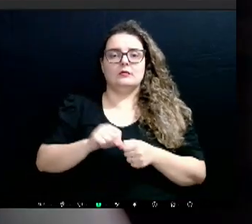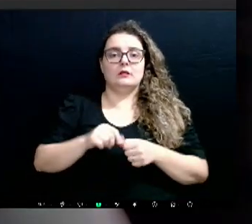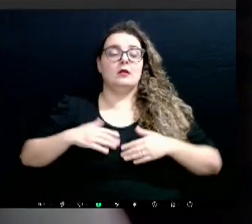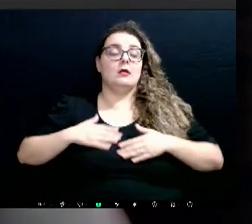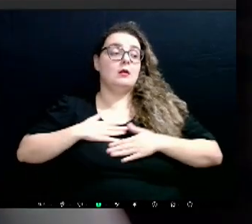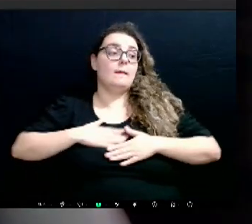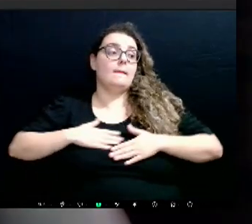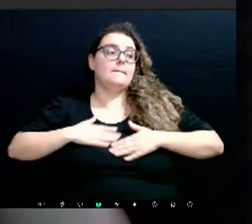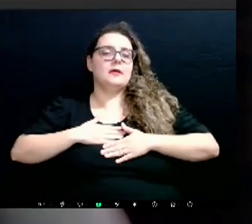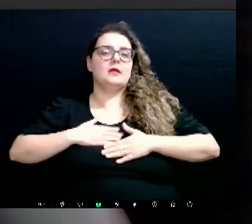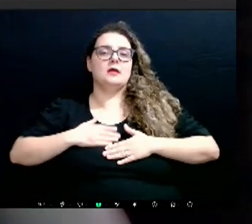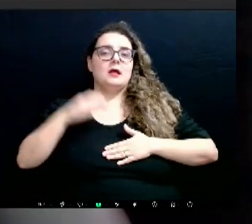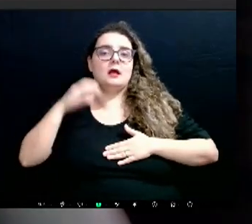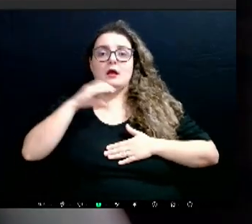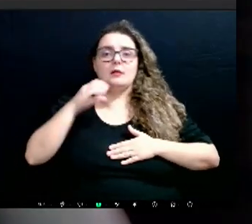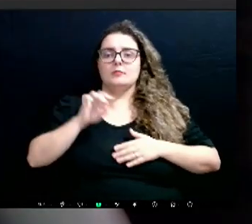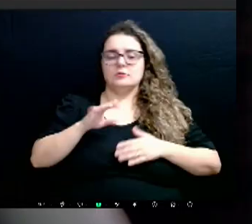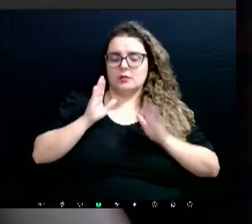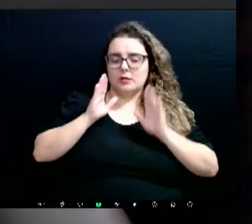né?